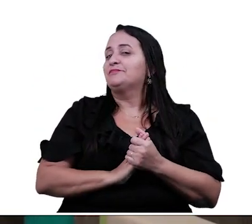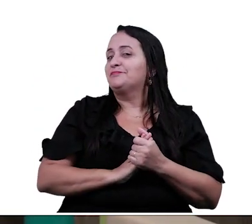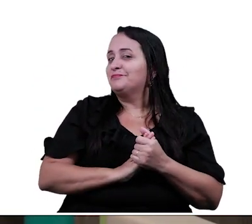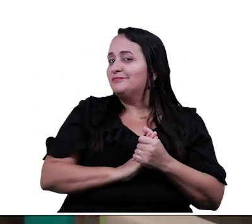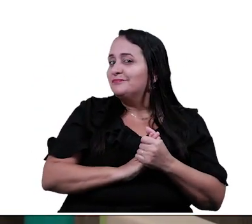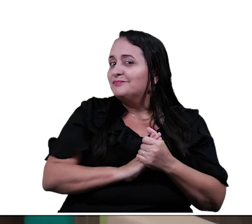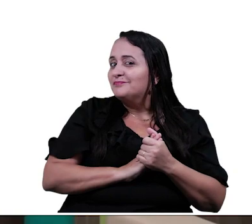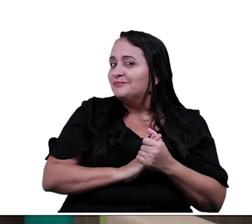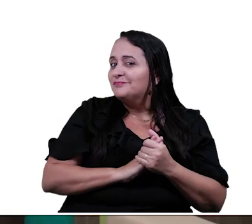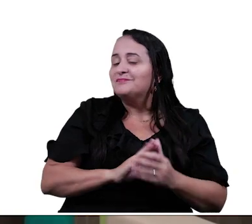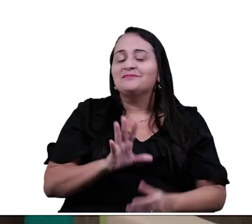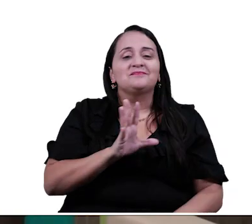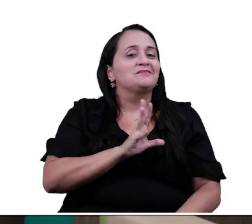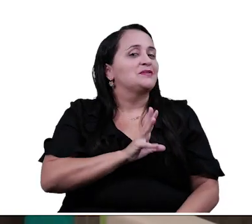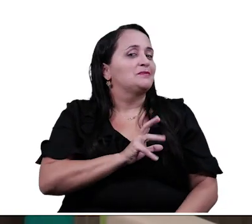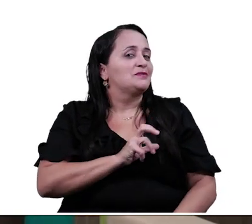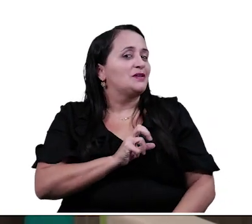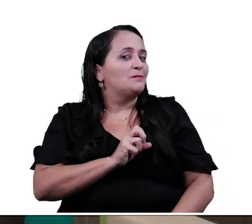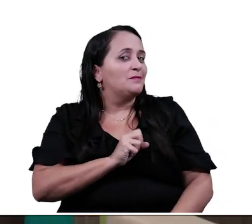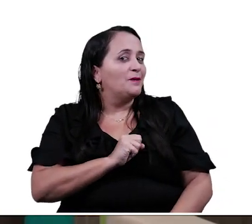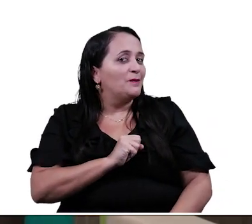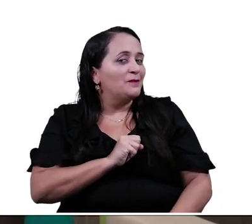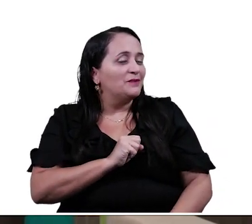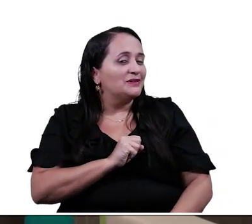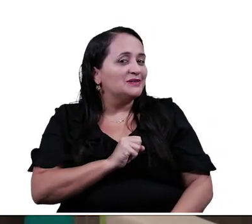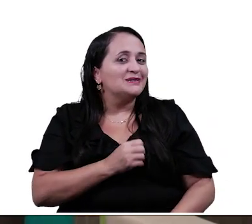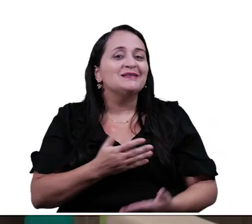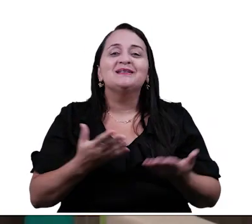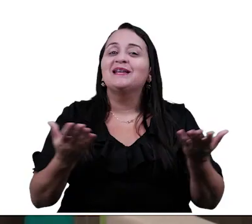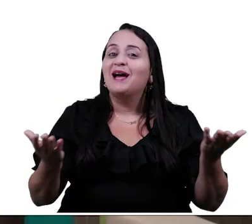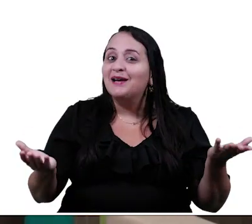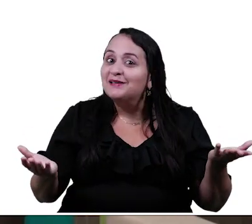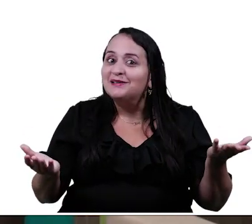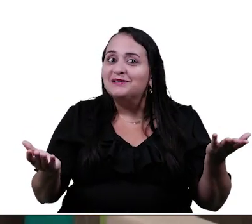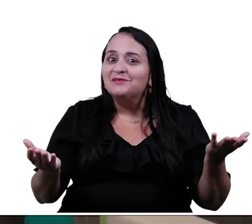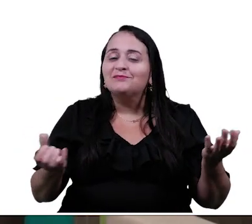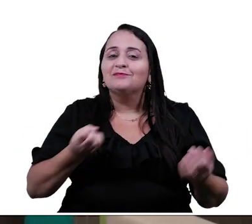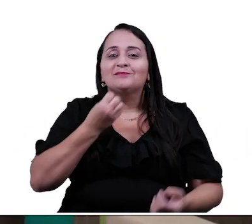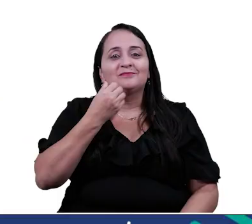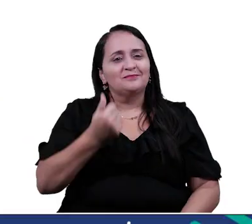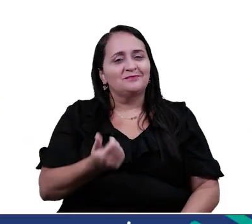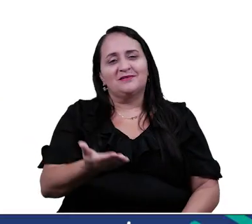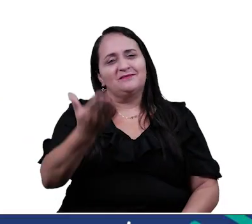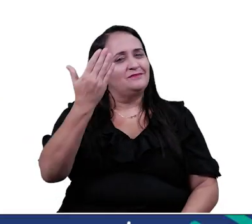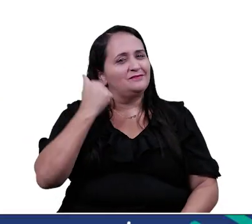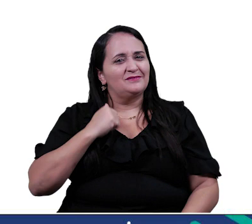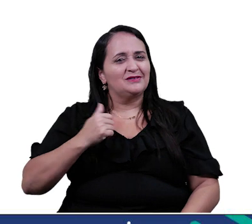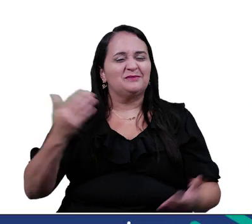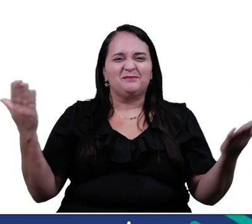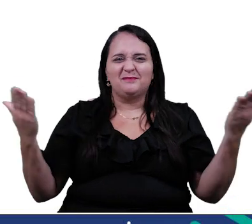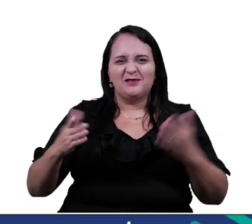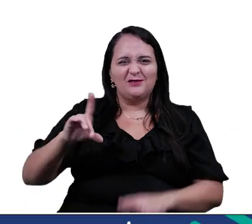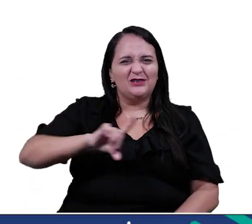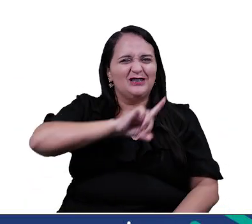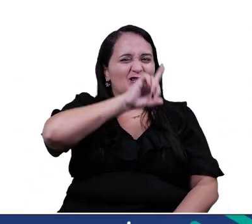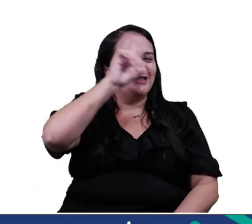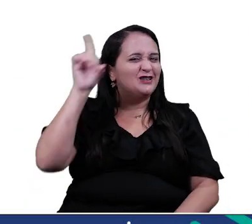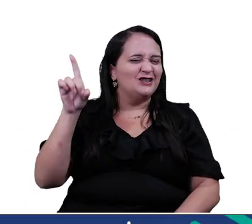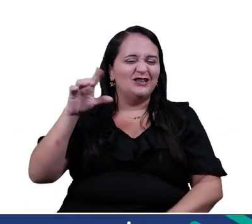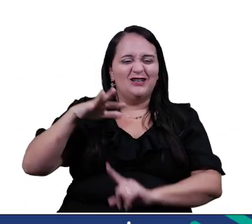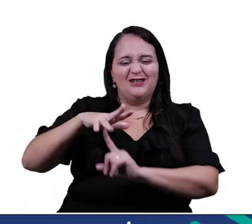meus amores, sejam bem-vindos, porque hoje é dia